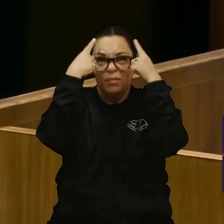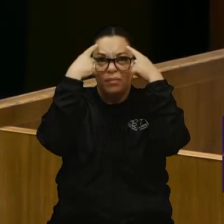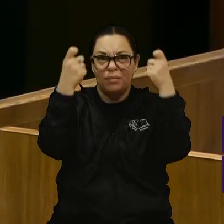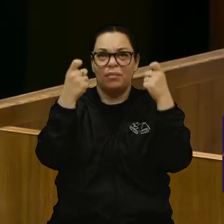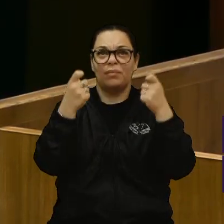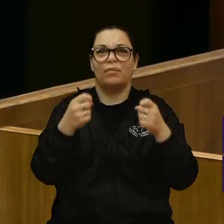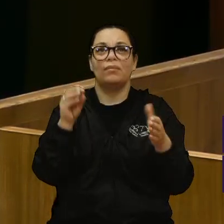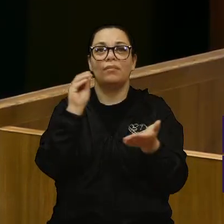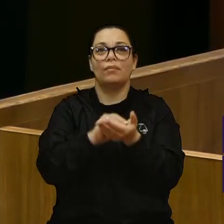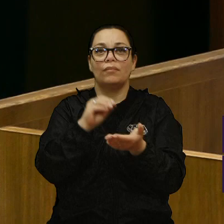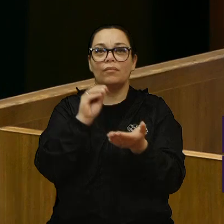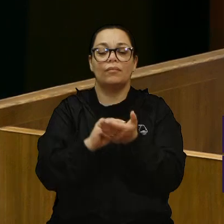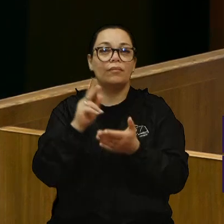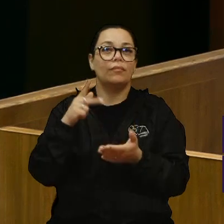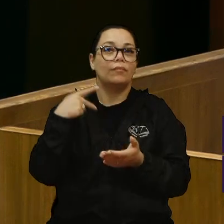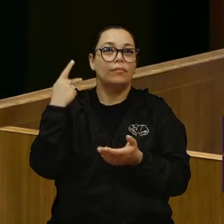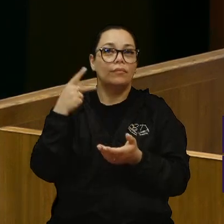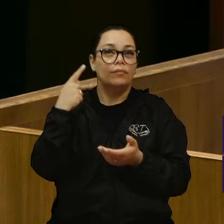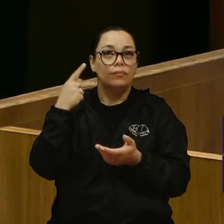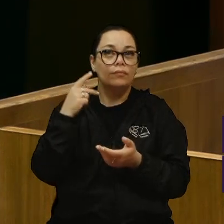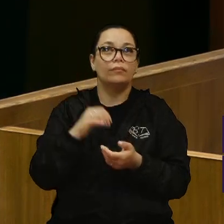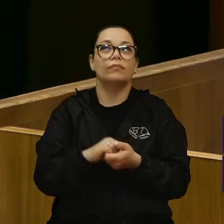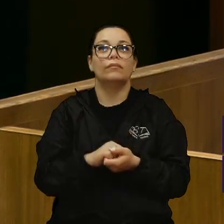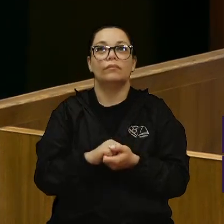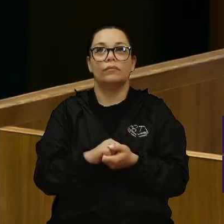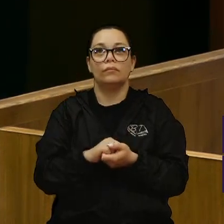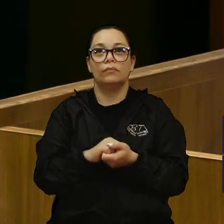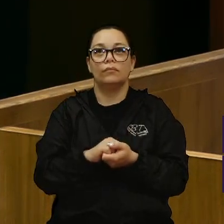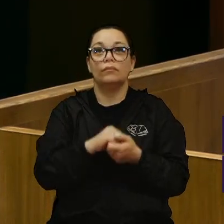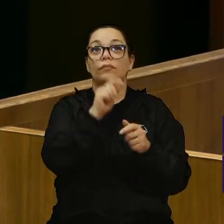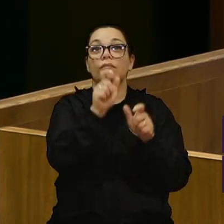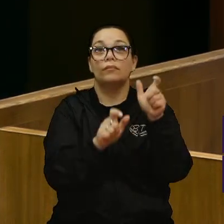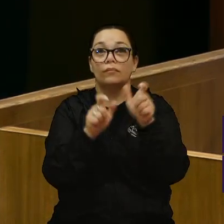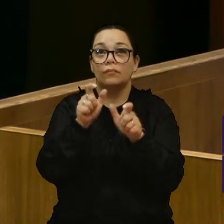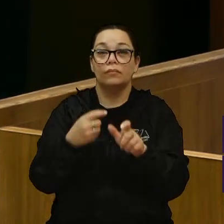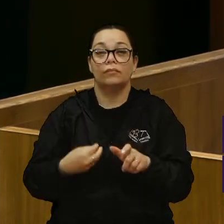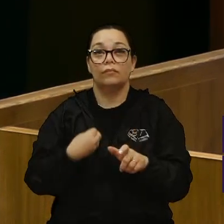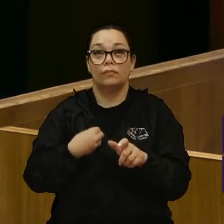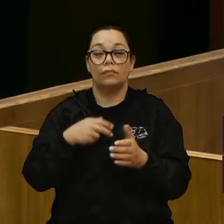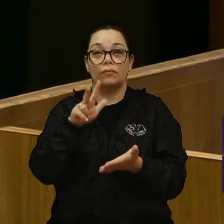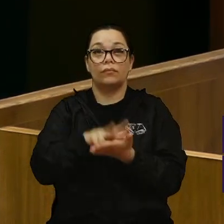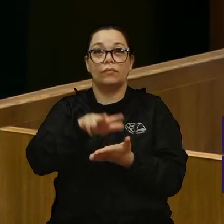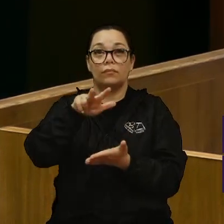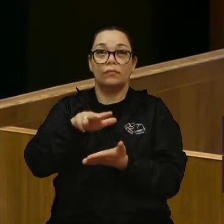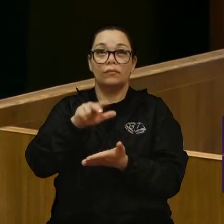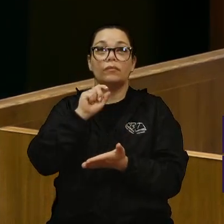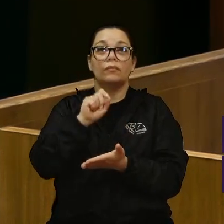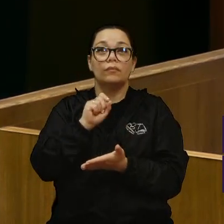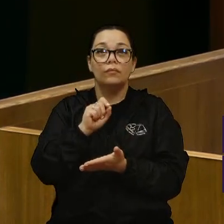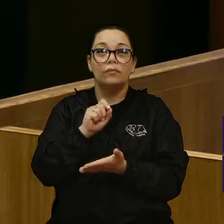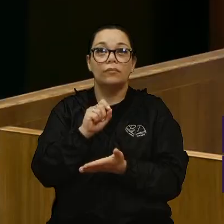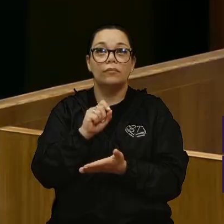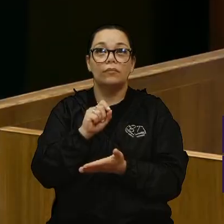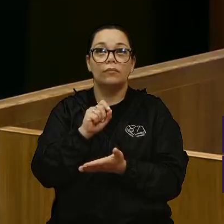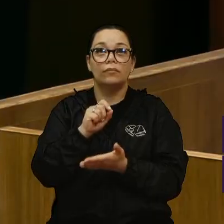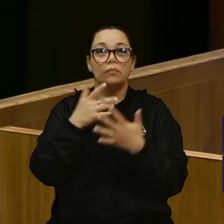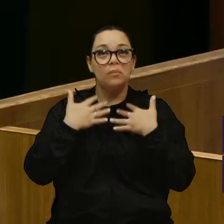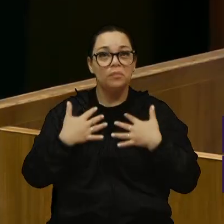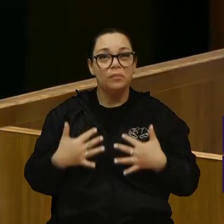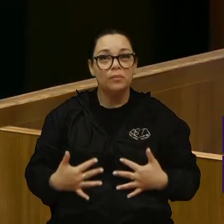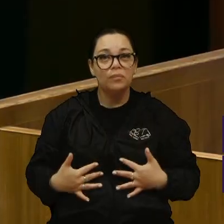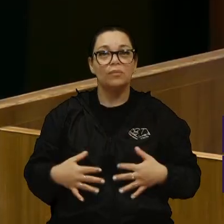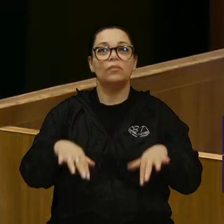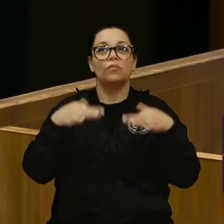pela ausência de políticas. Pessoas que vivem em seu território, em seu corpo,